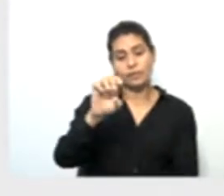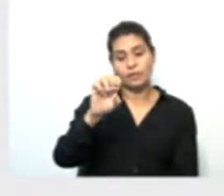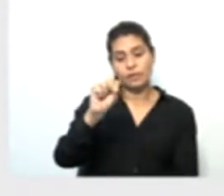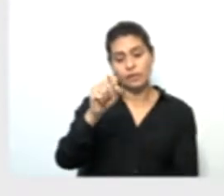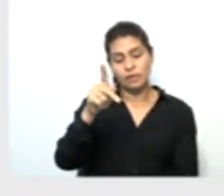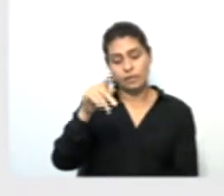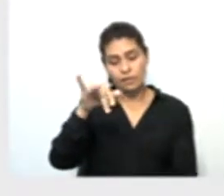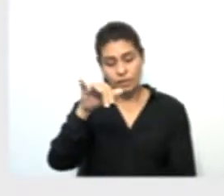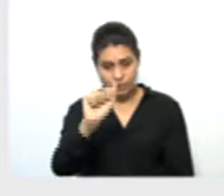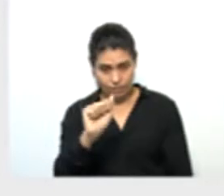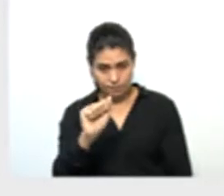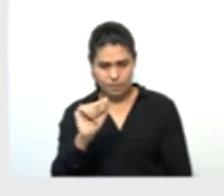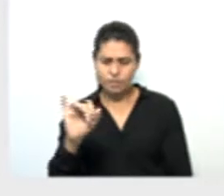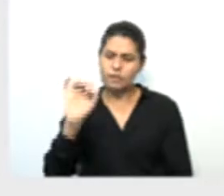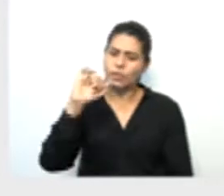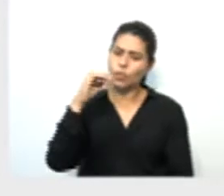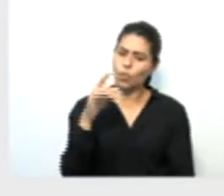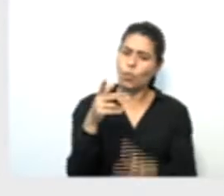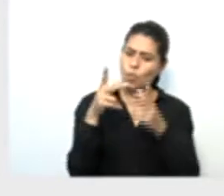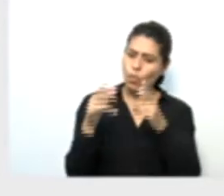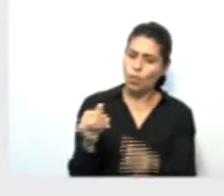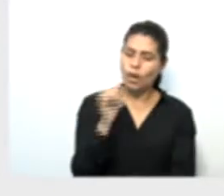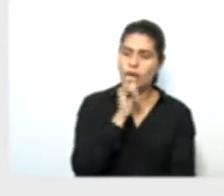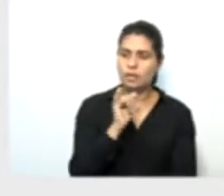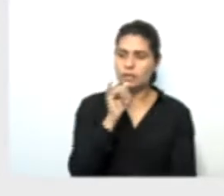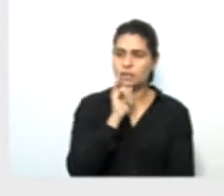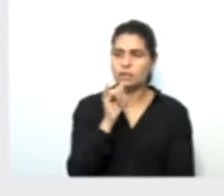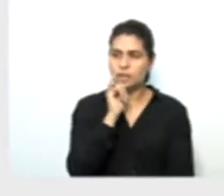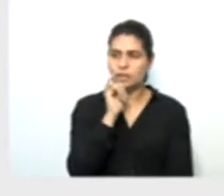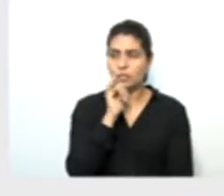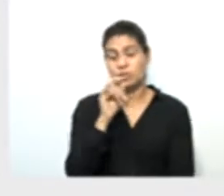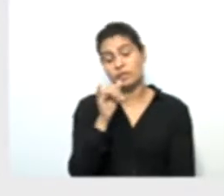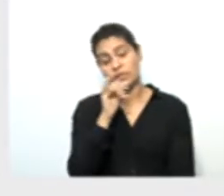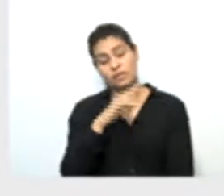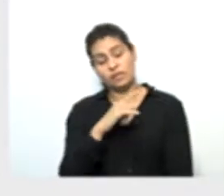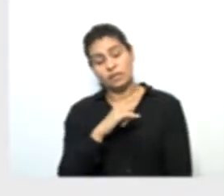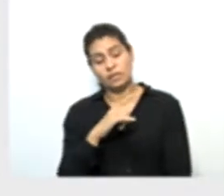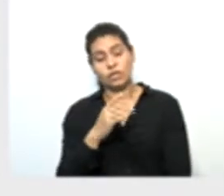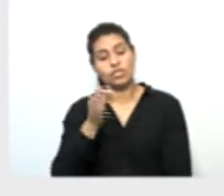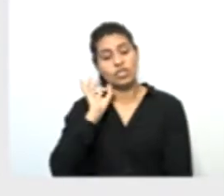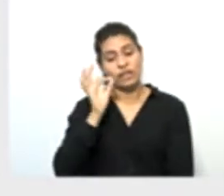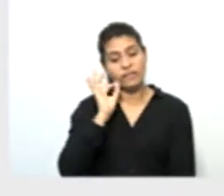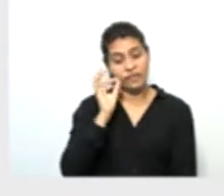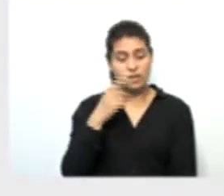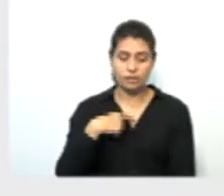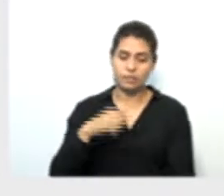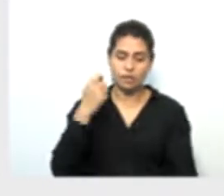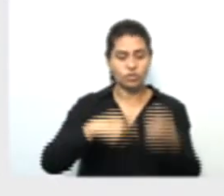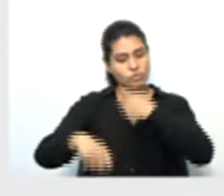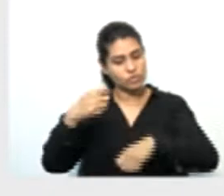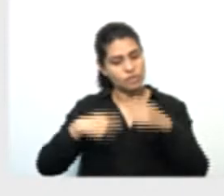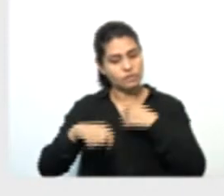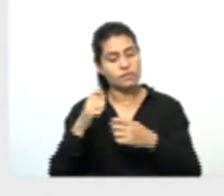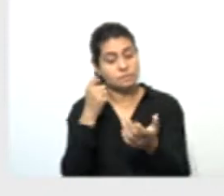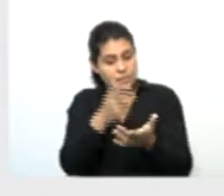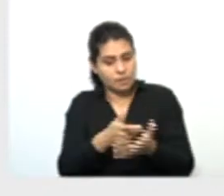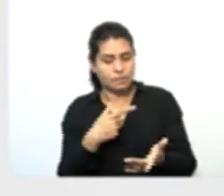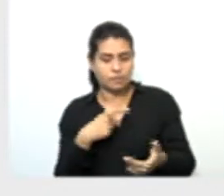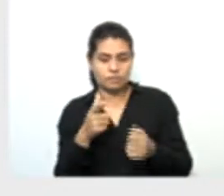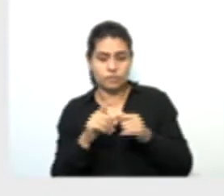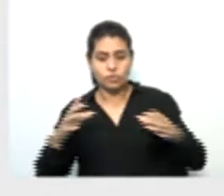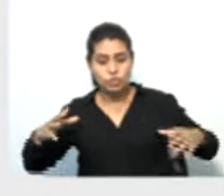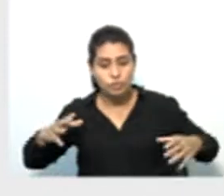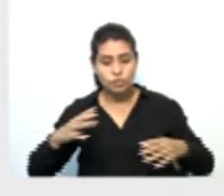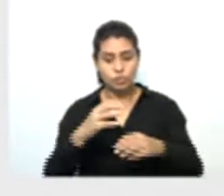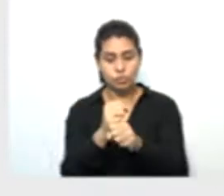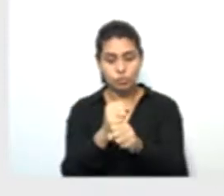ainda, se você tem uma cooperativa de torrefação de café, se você paga uma taxa administrativa para torrar o seu café, somando todas as